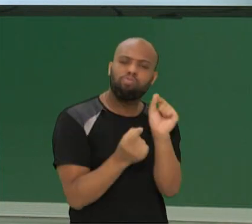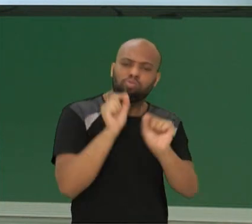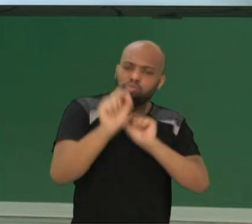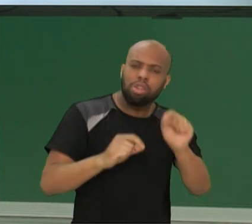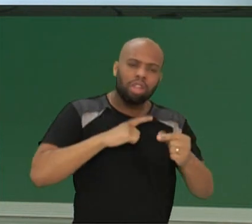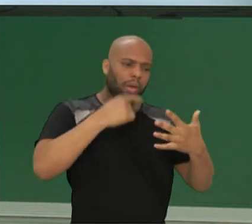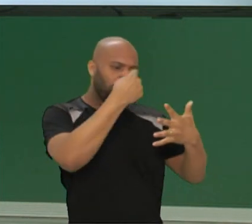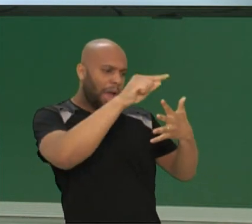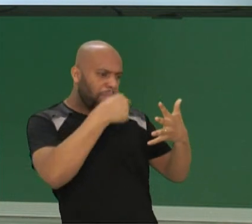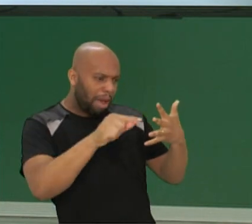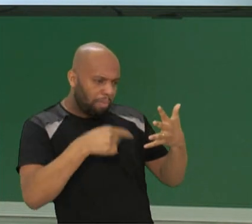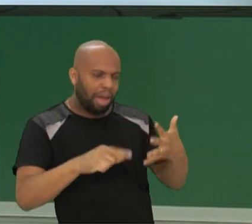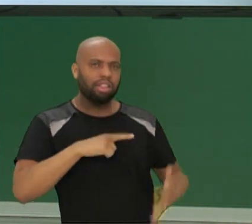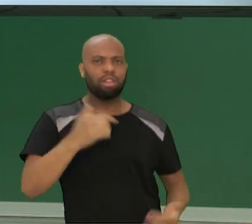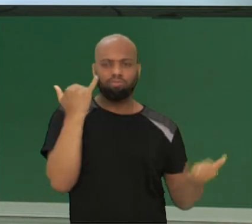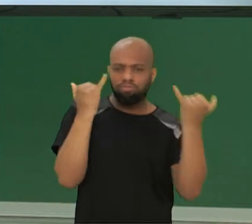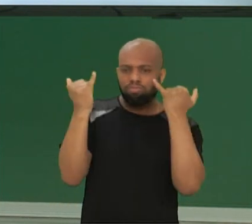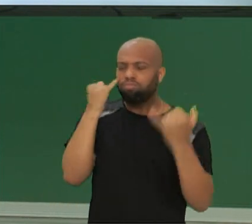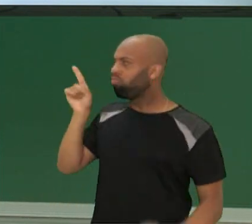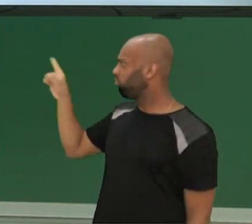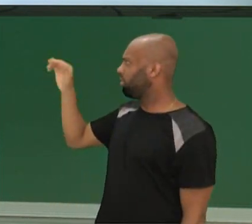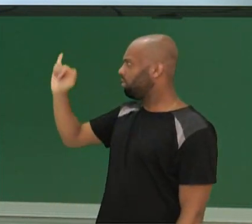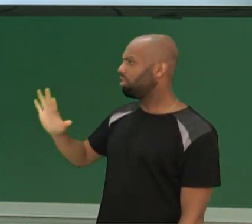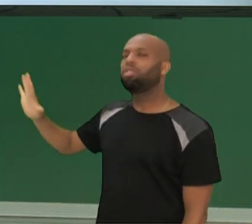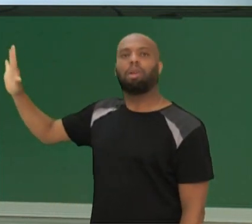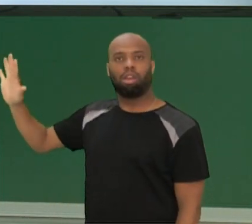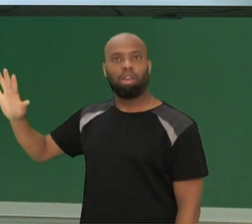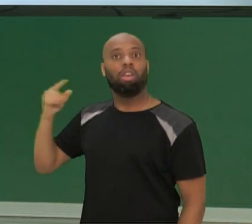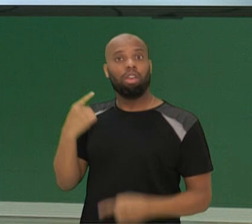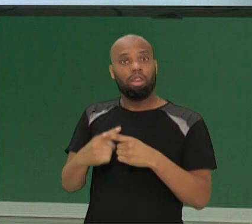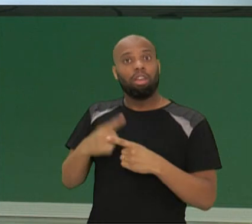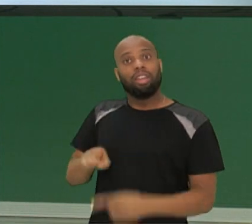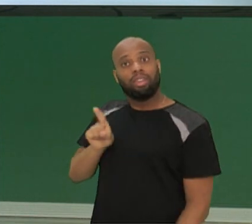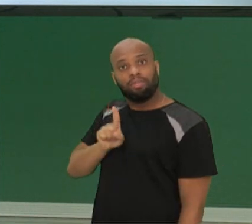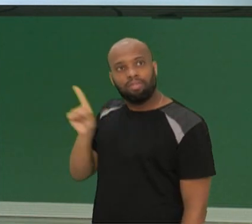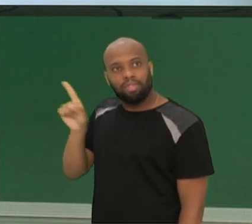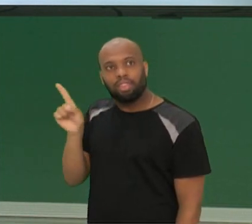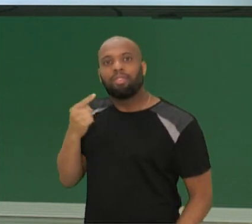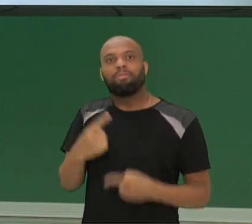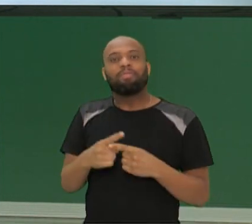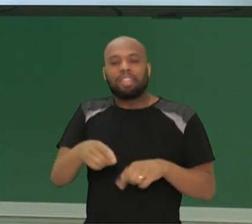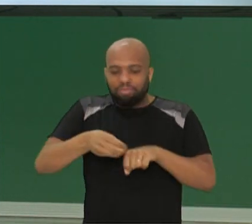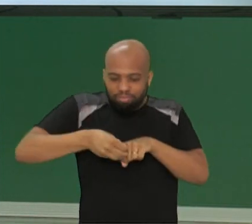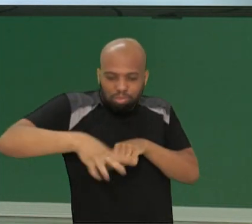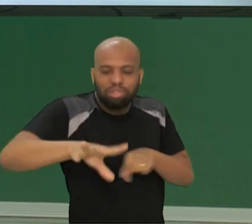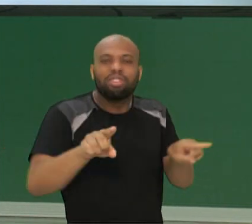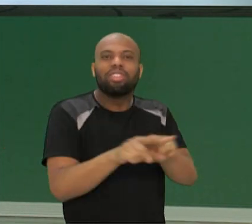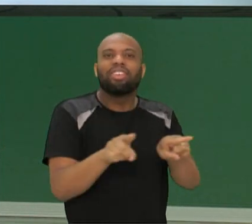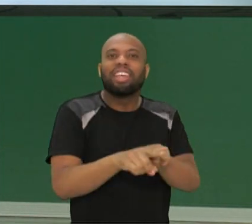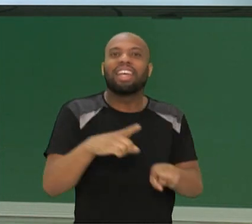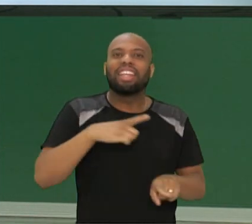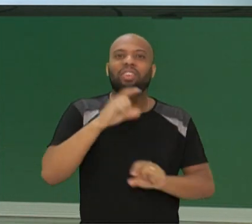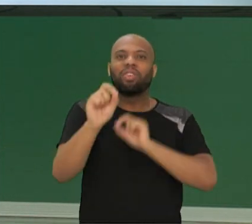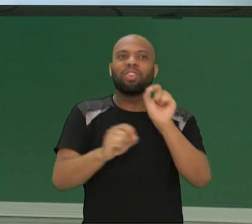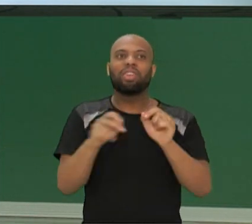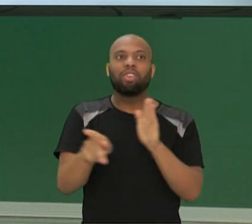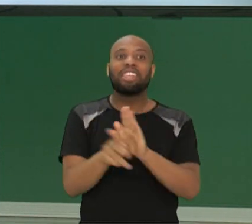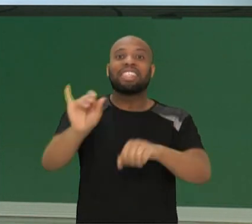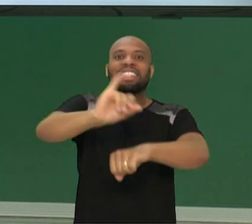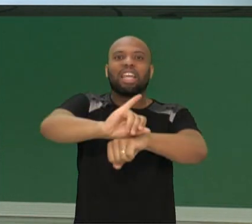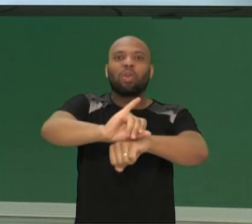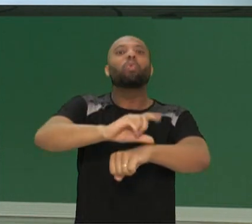você tem de informação nessa figura. Aqui, já vou dar só mais uma dica, né? Você tem as coordenadas do